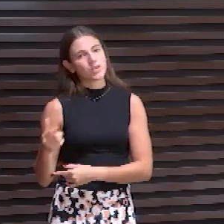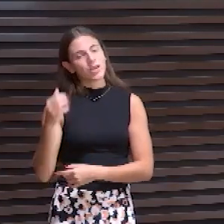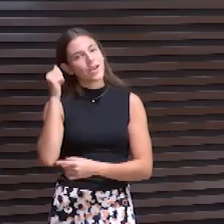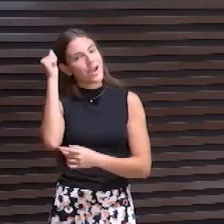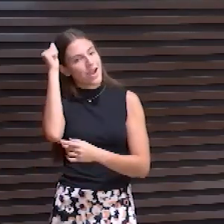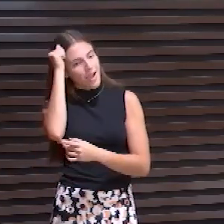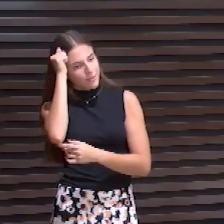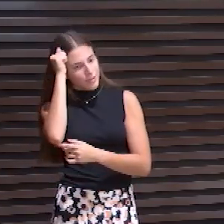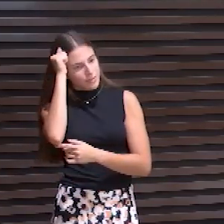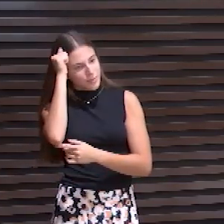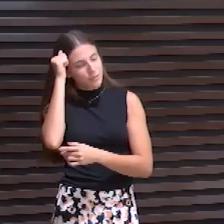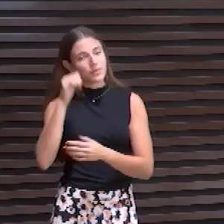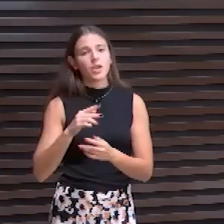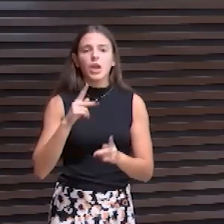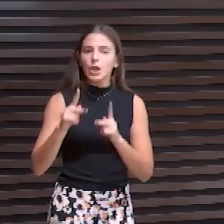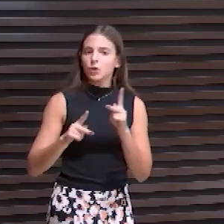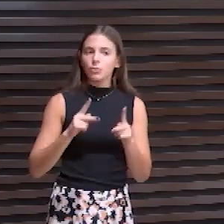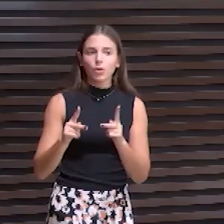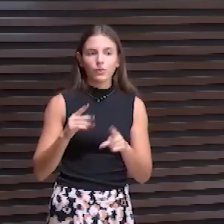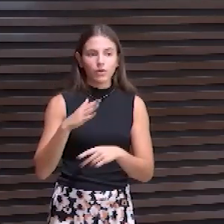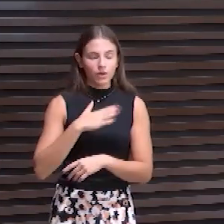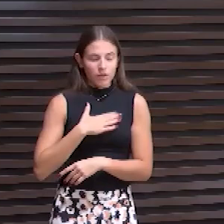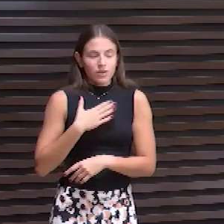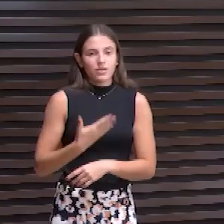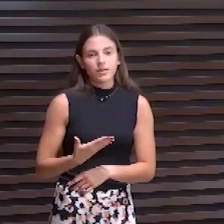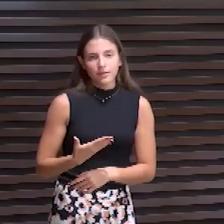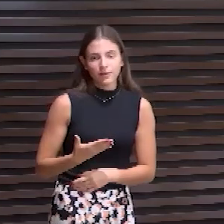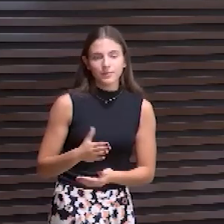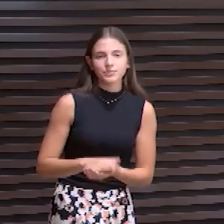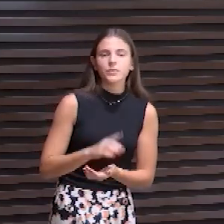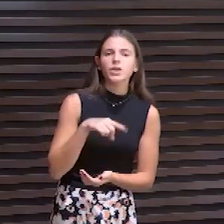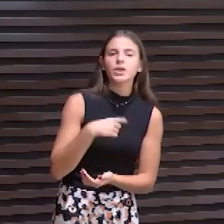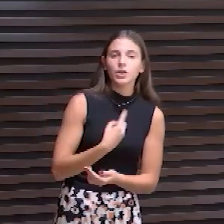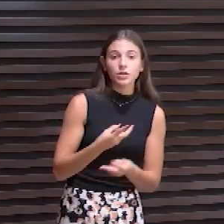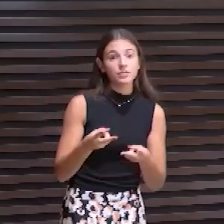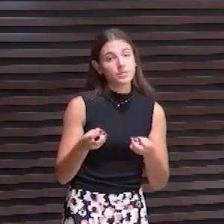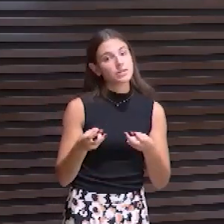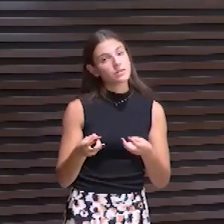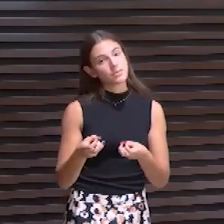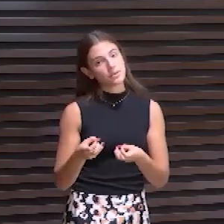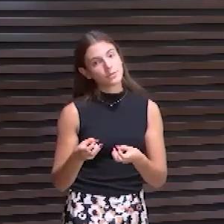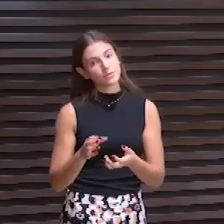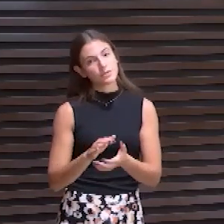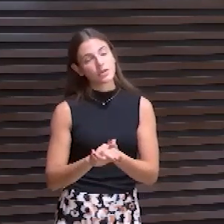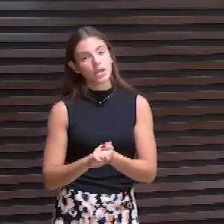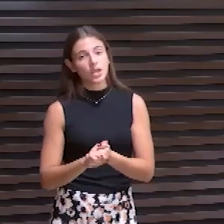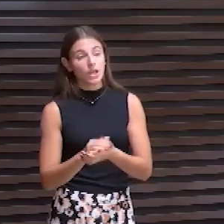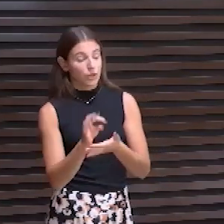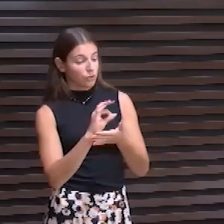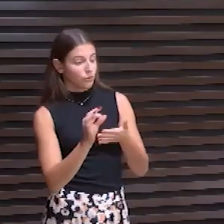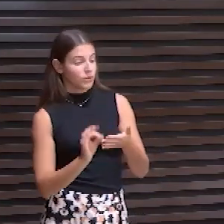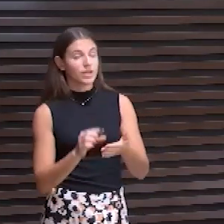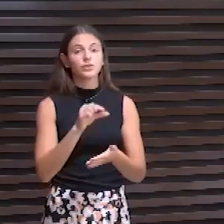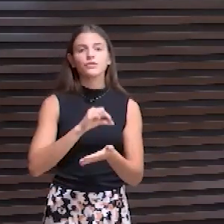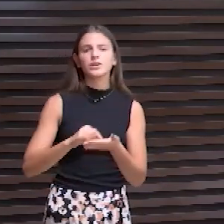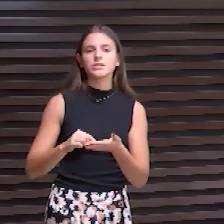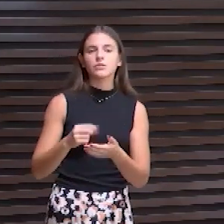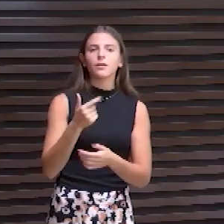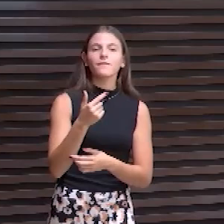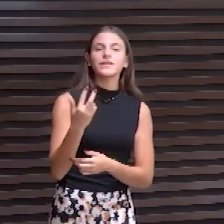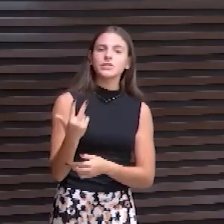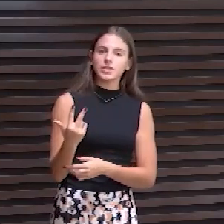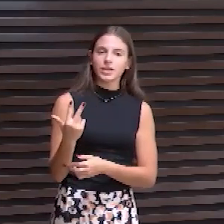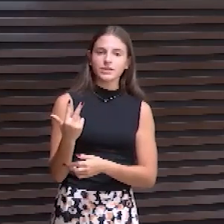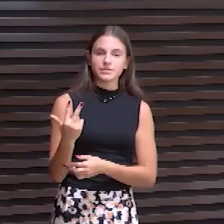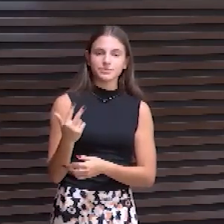foi demais para aqueles ouvintes. E nós observamos, seguindo o nosso texto, no versículo 23, Lucas capítulo